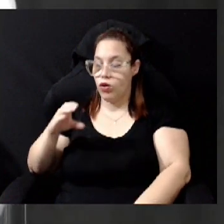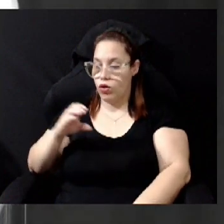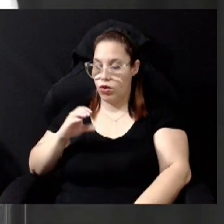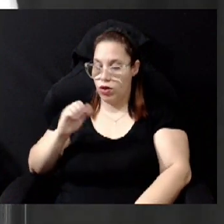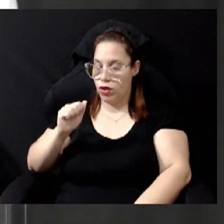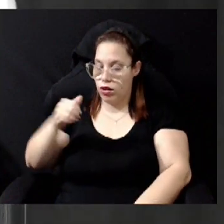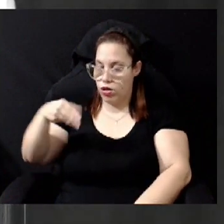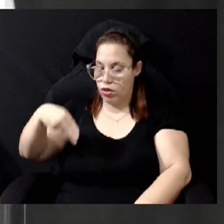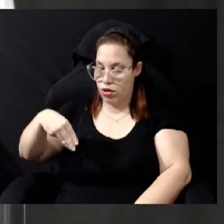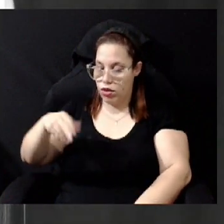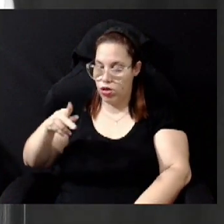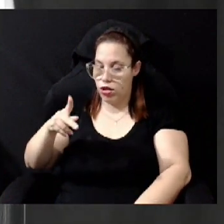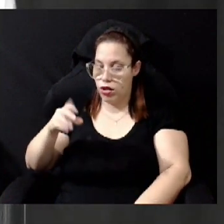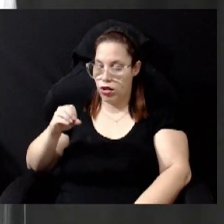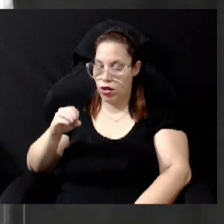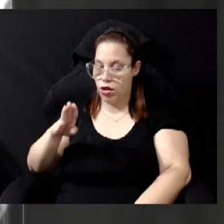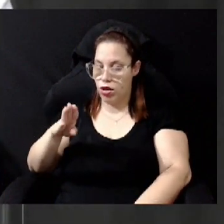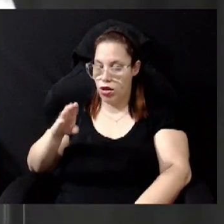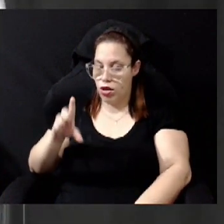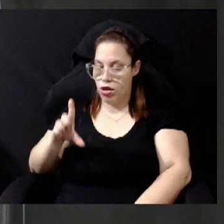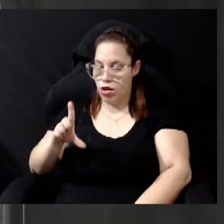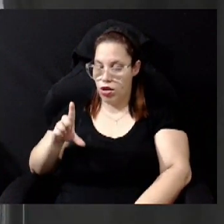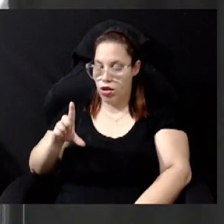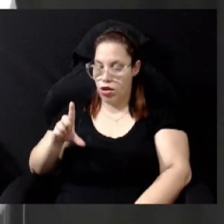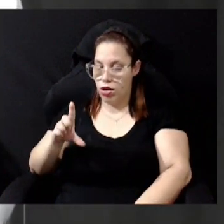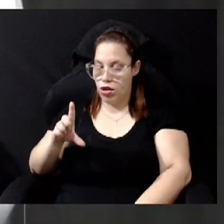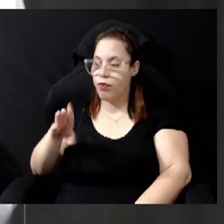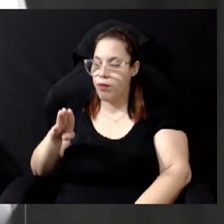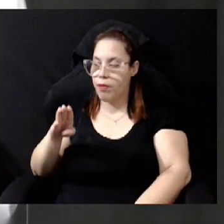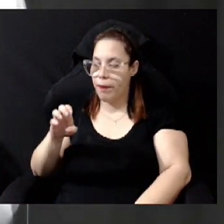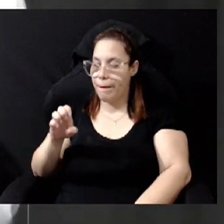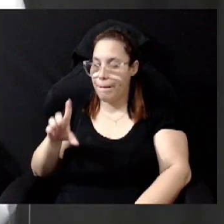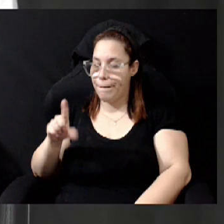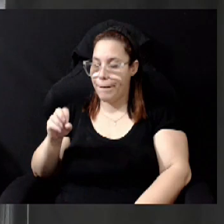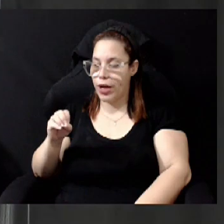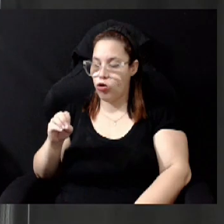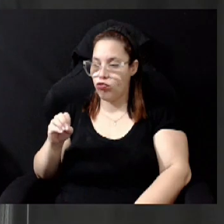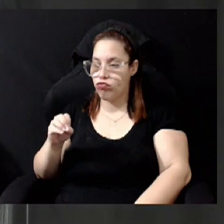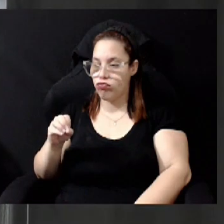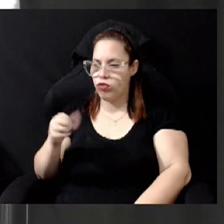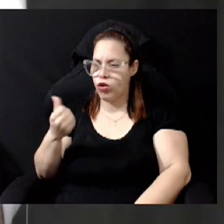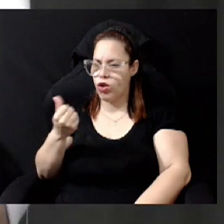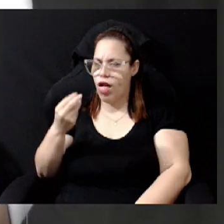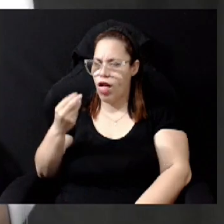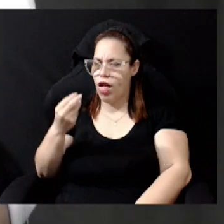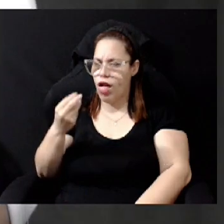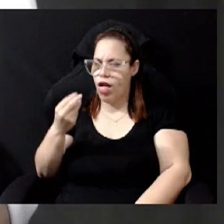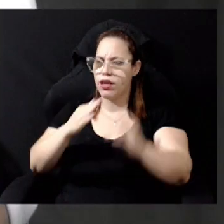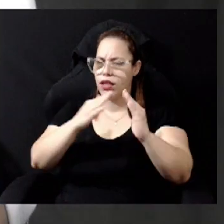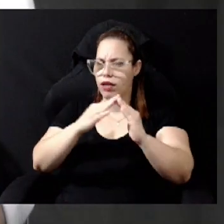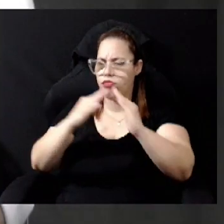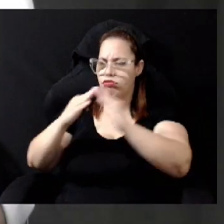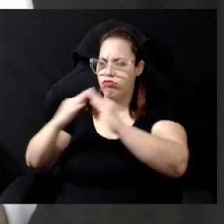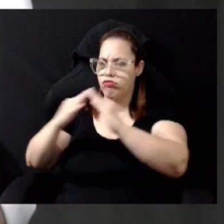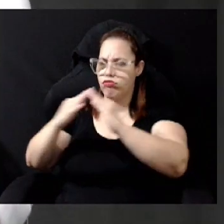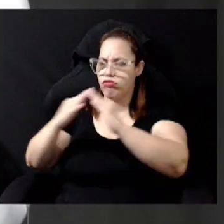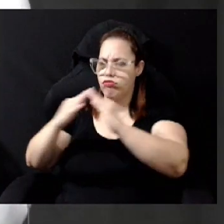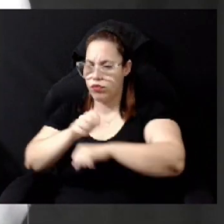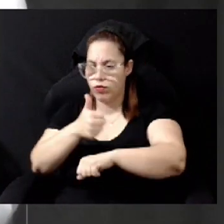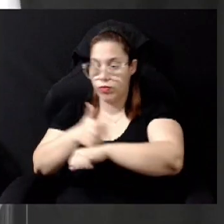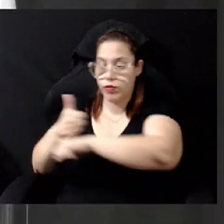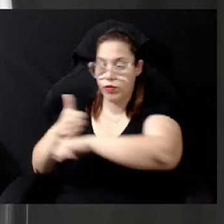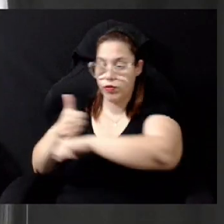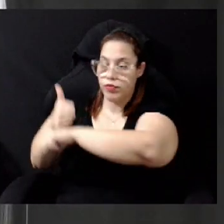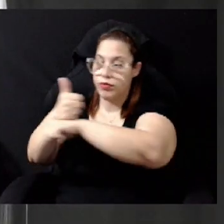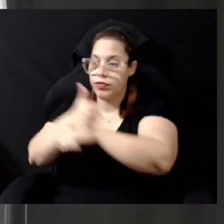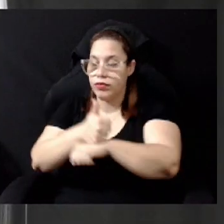27 anos quando eu montei, chegamos a ter 13 lojas, Então, assim, a farmácia ela faz